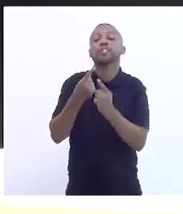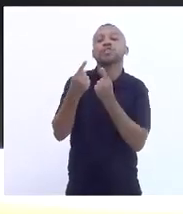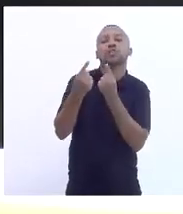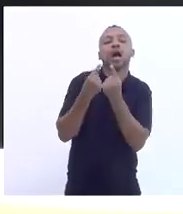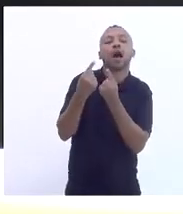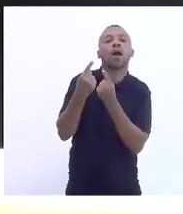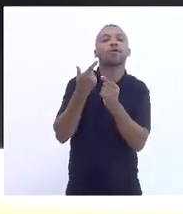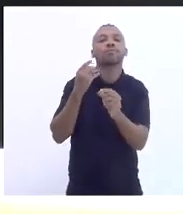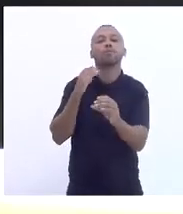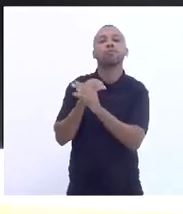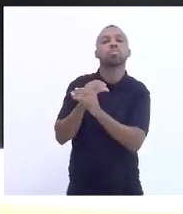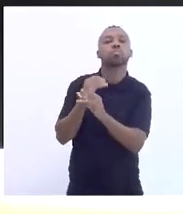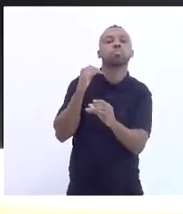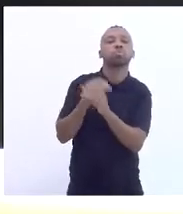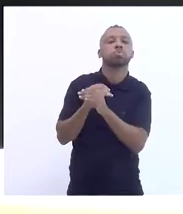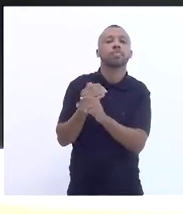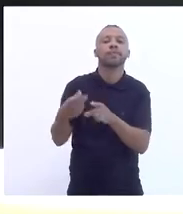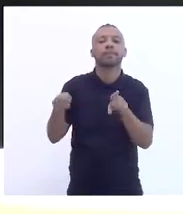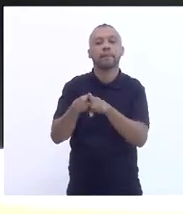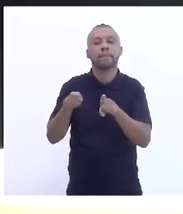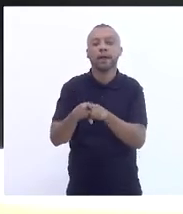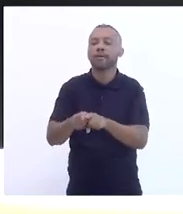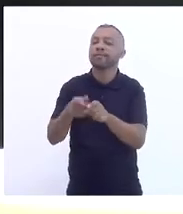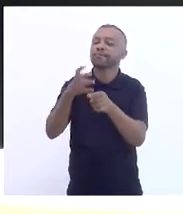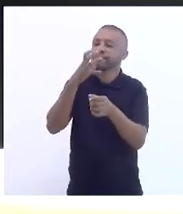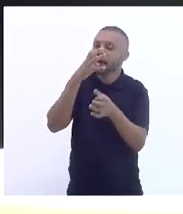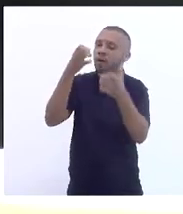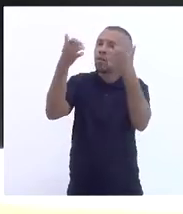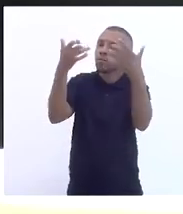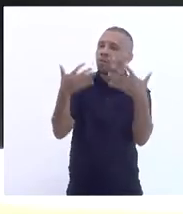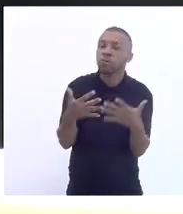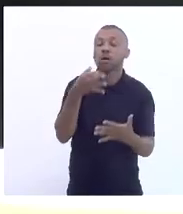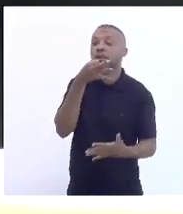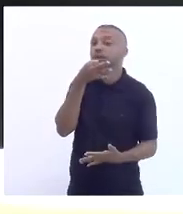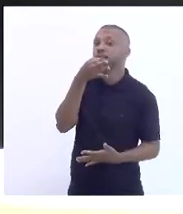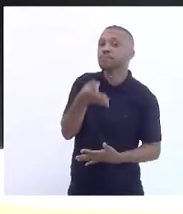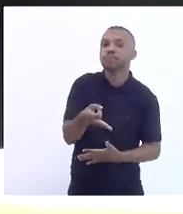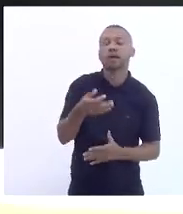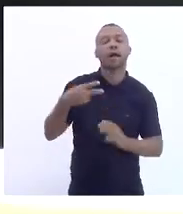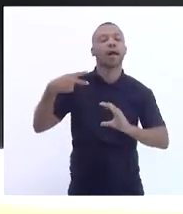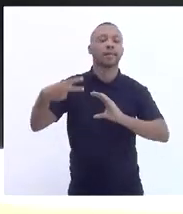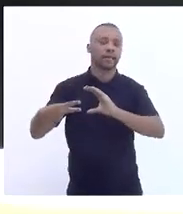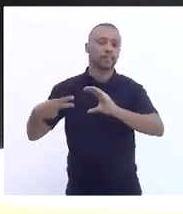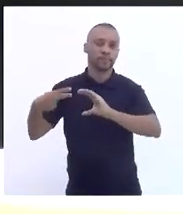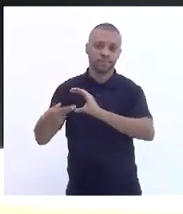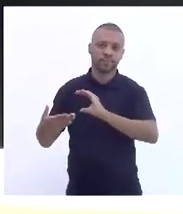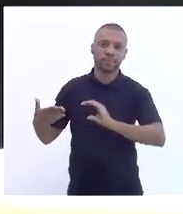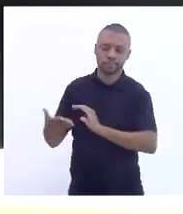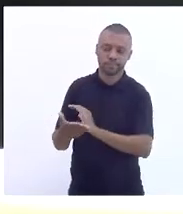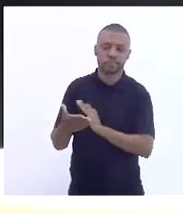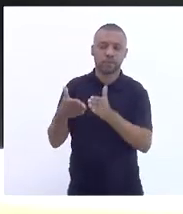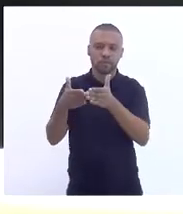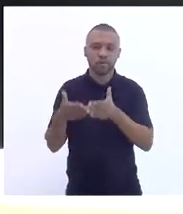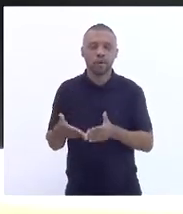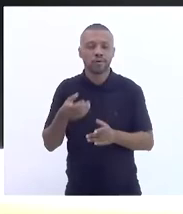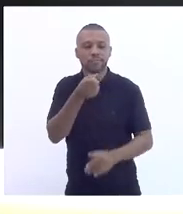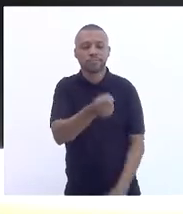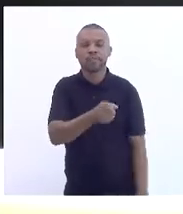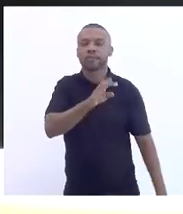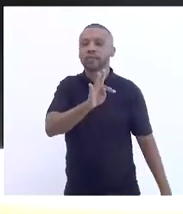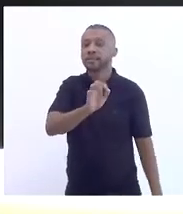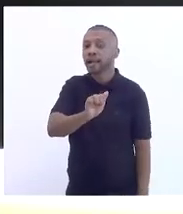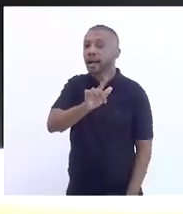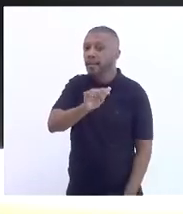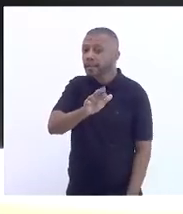trocadilho né Eu vi um pouco também a partir do Olhar da câmara de vereadores taliria petrone por favor muito